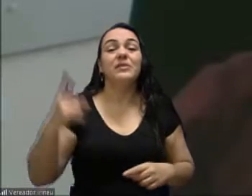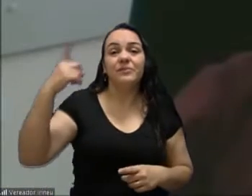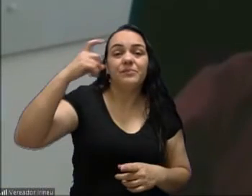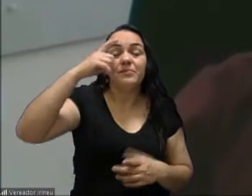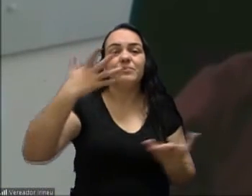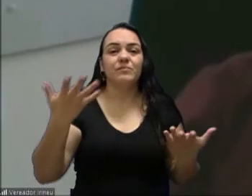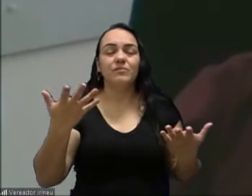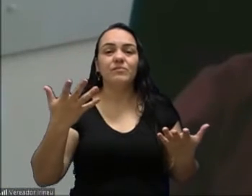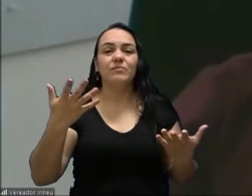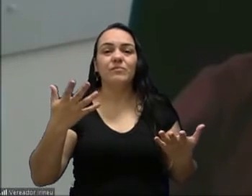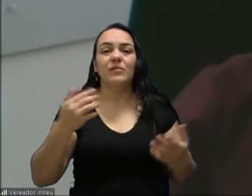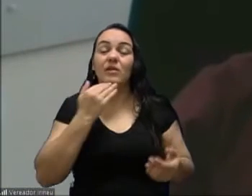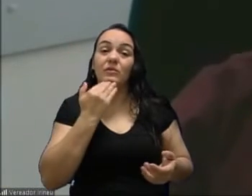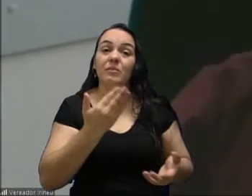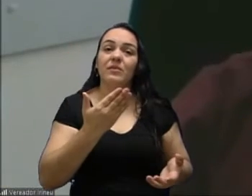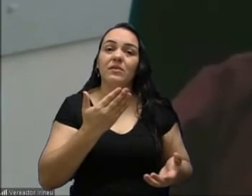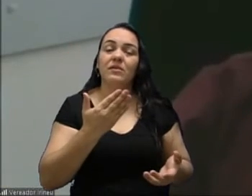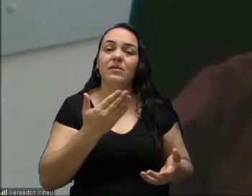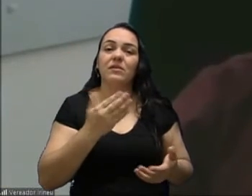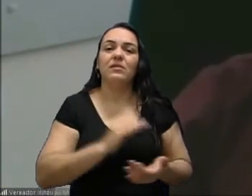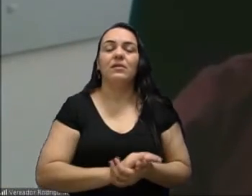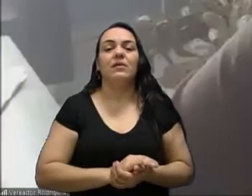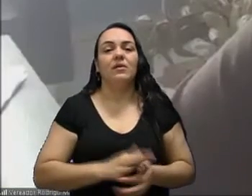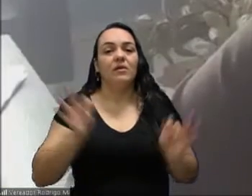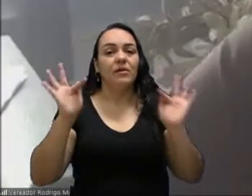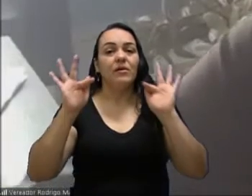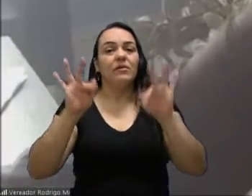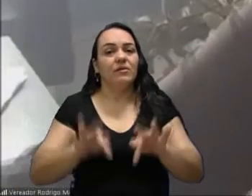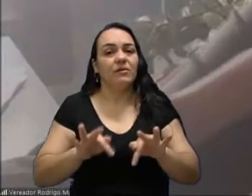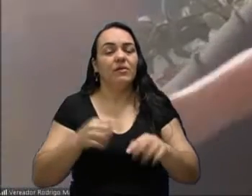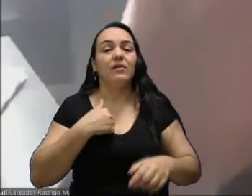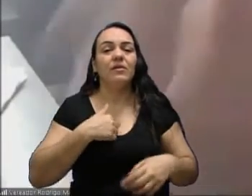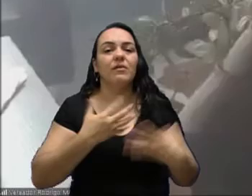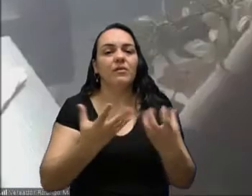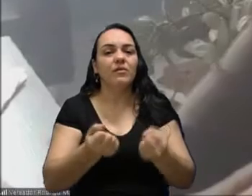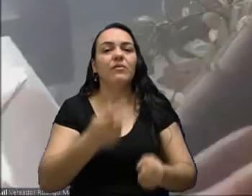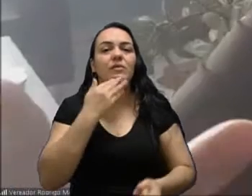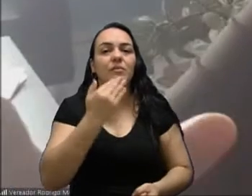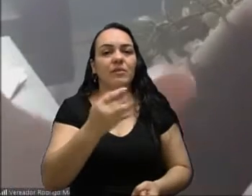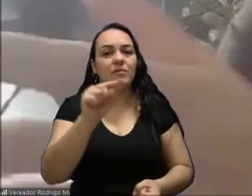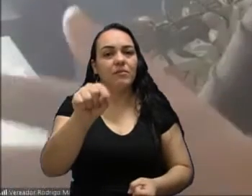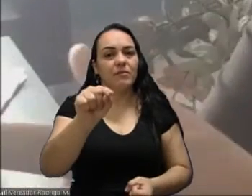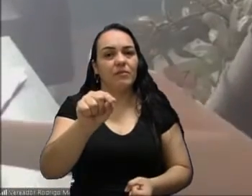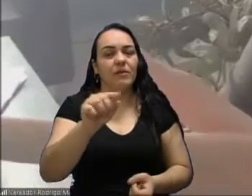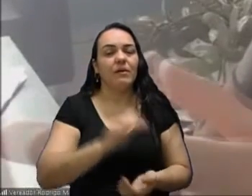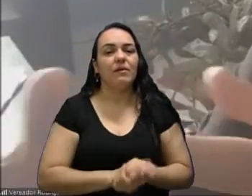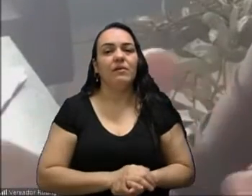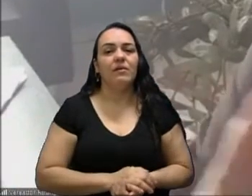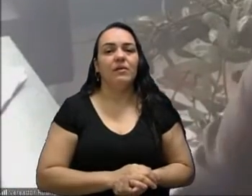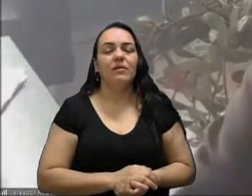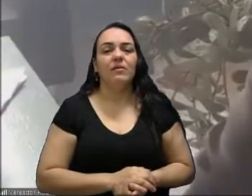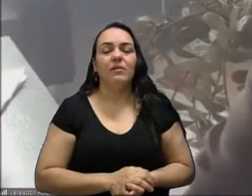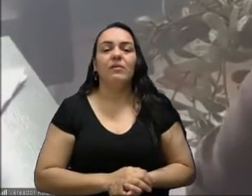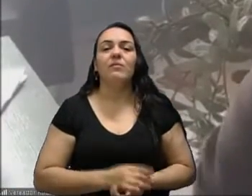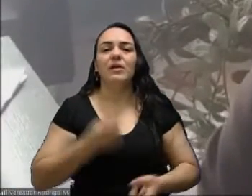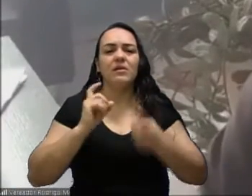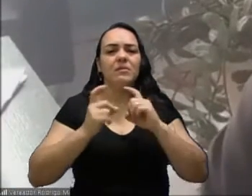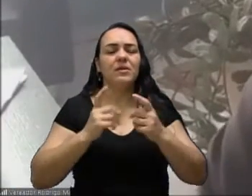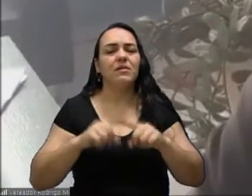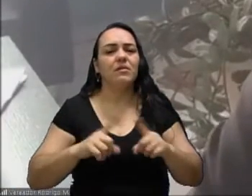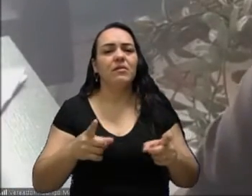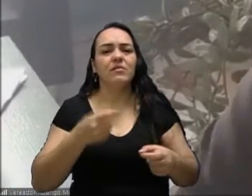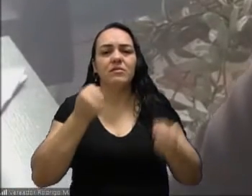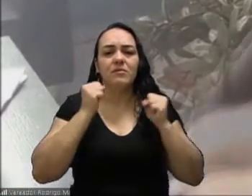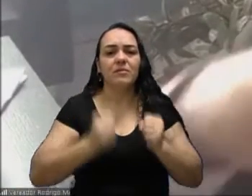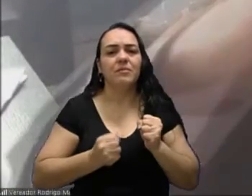questionando isso Eu vou concluir, eu vou concluir, então. Nesse caso, o que eu queria pedir para a vossa excelência? Nós estamos em sessão. Mas se o senhor